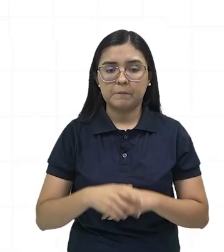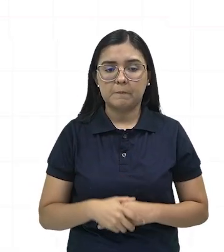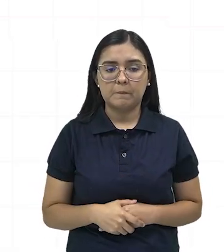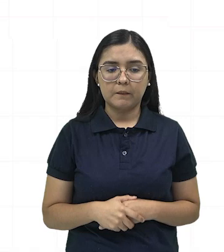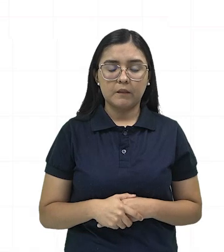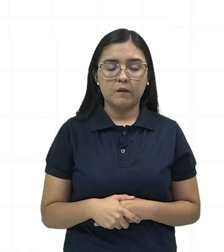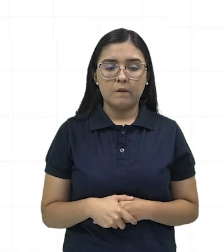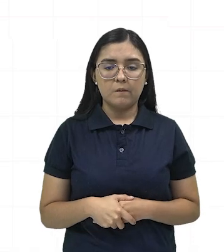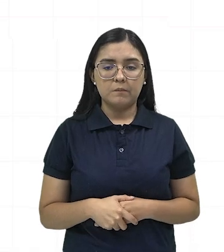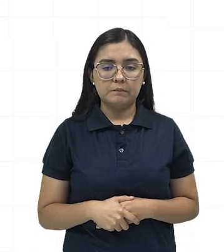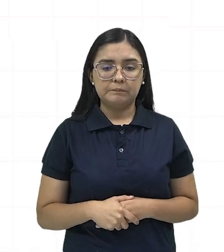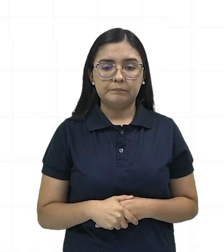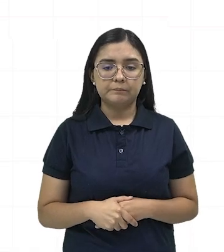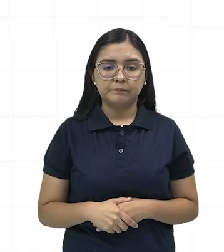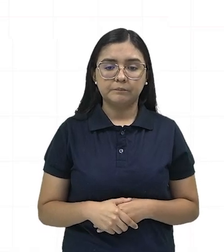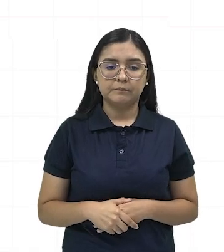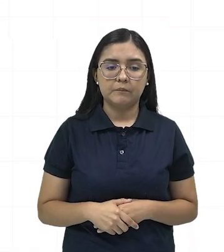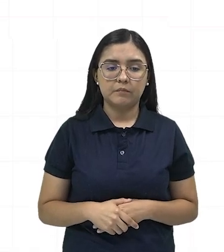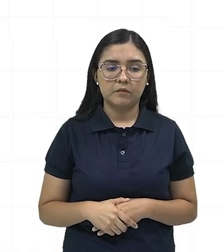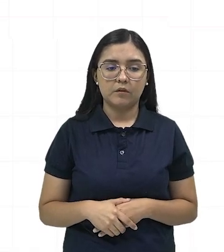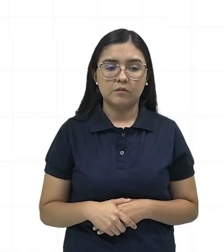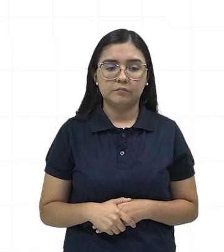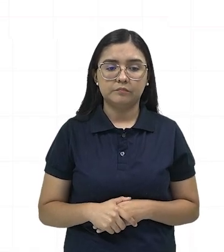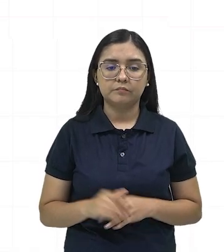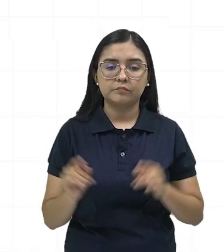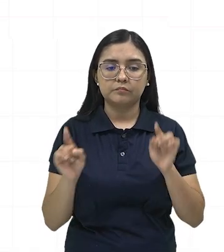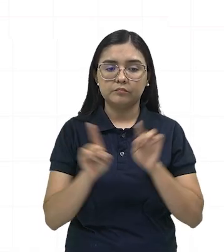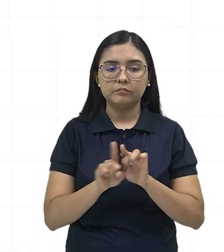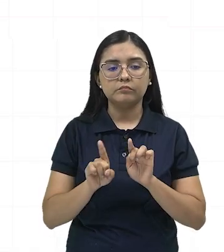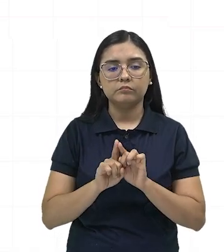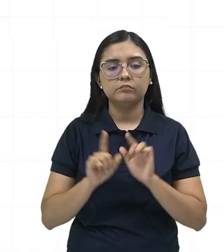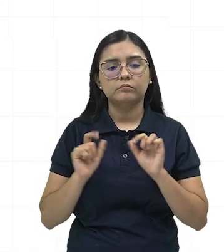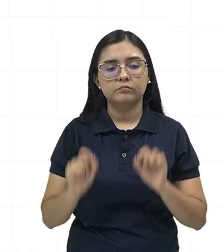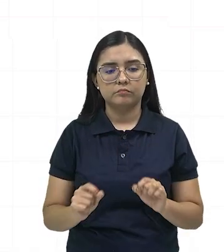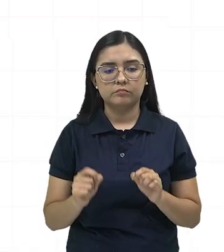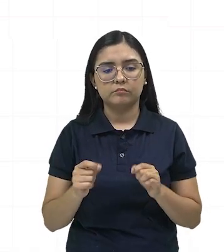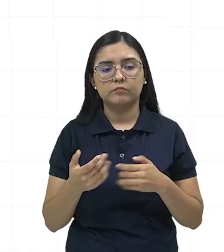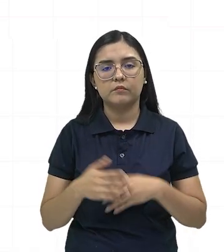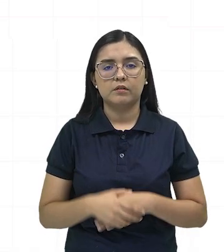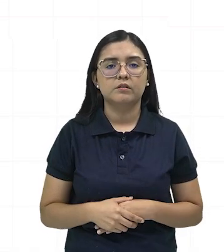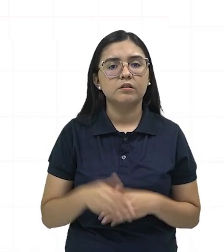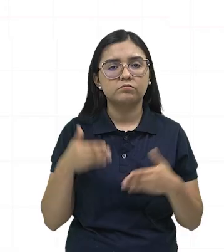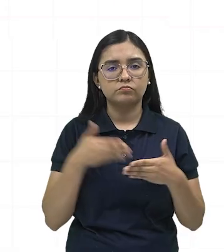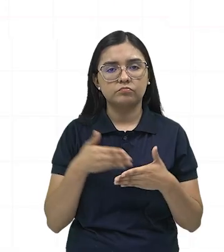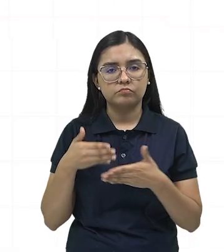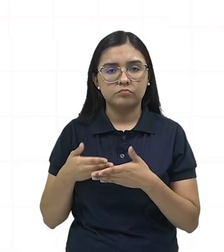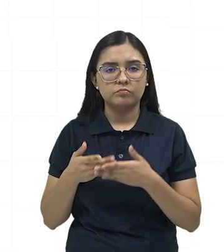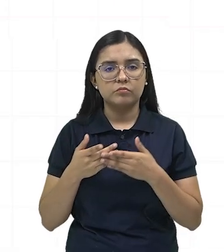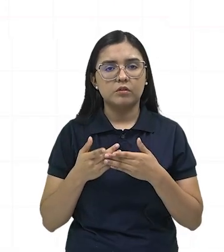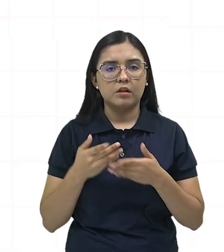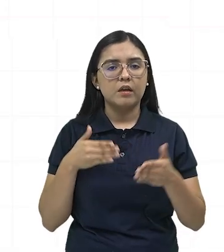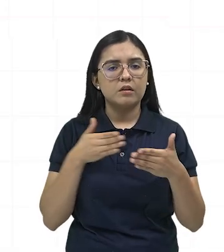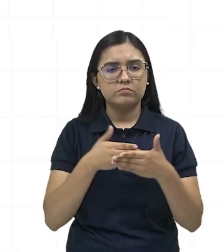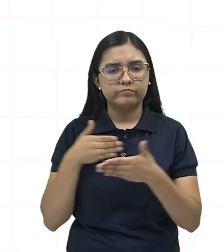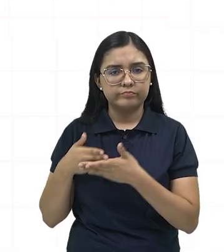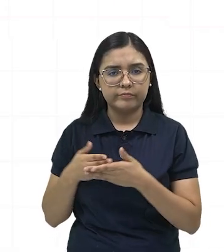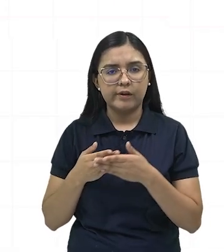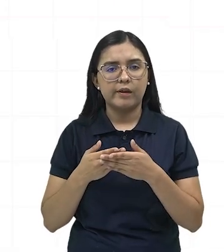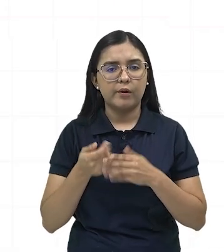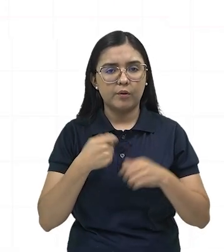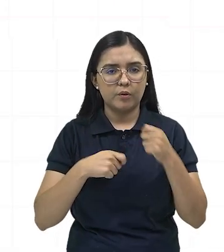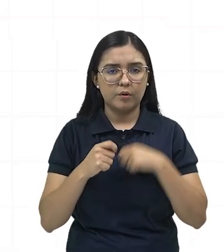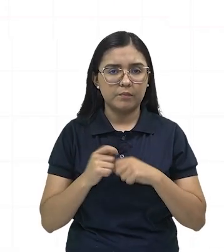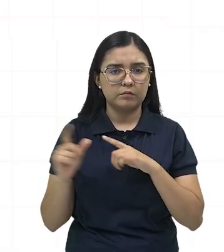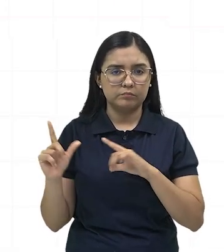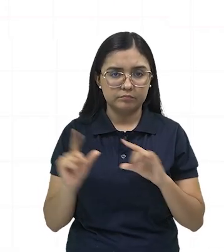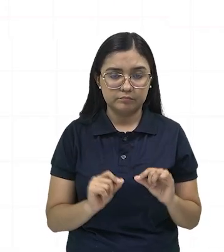aí pelo Adam Smith. Diminuição das barreiras econômicas, né? Mais uma vez aí trazendo